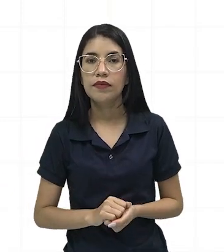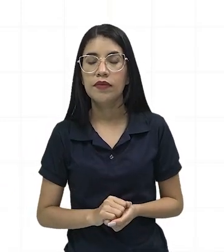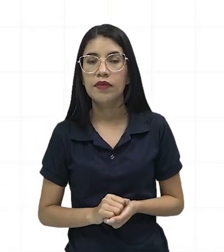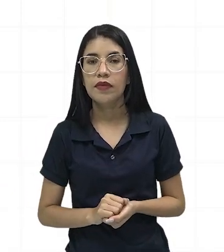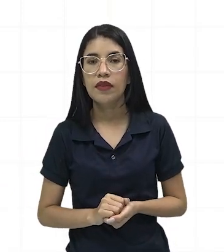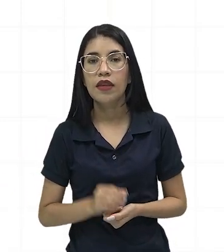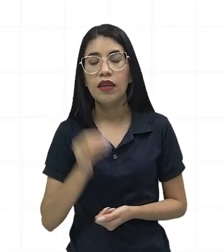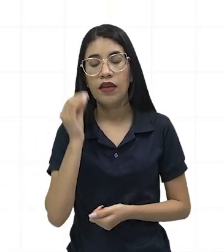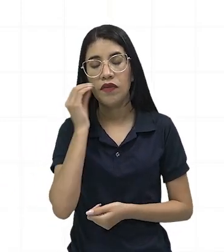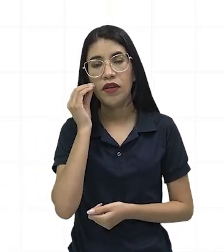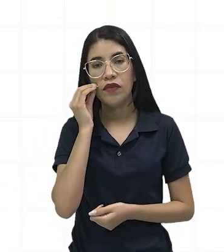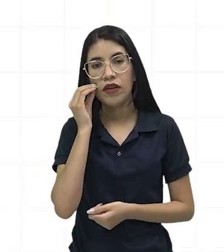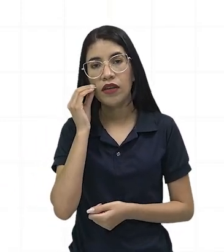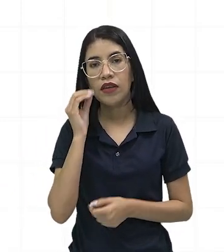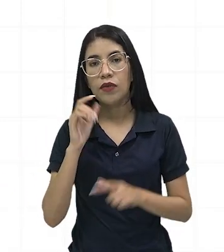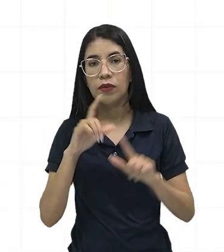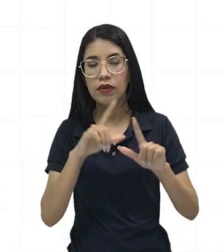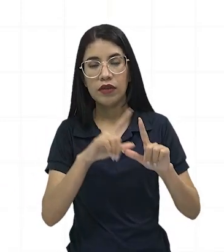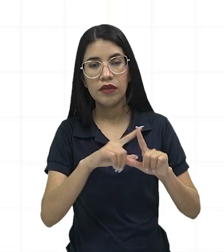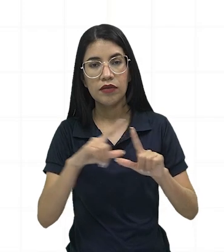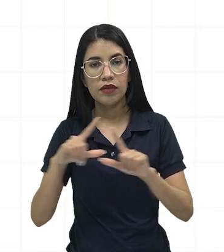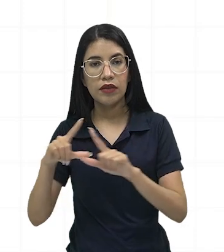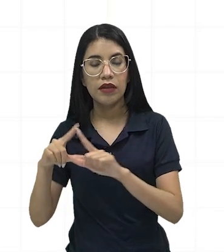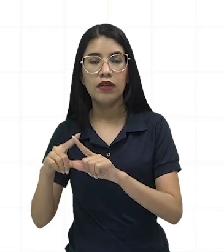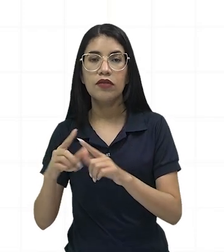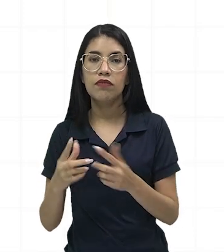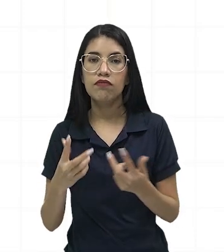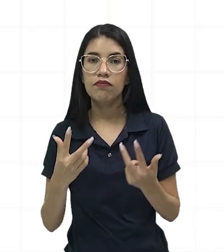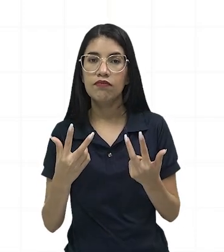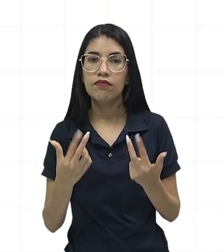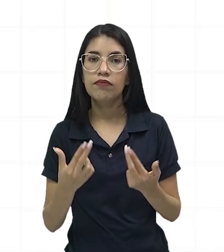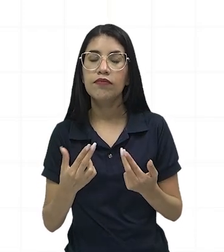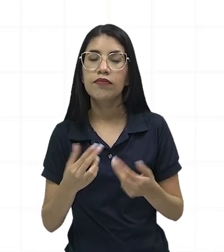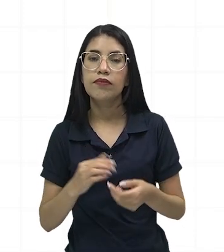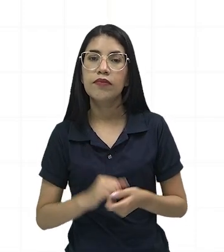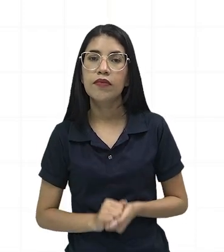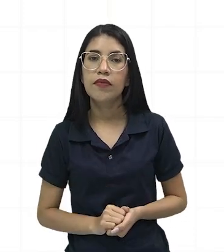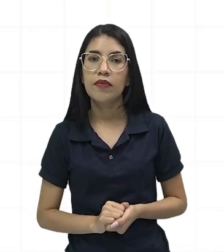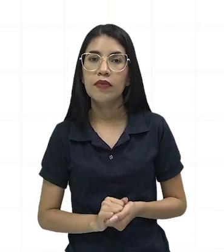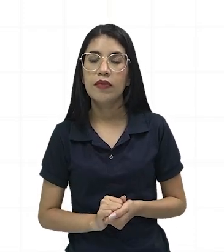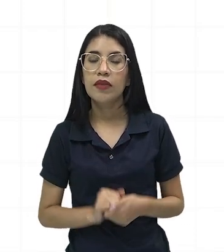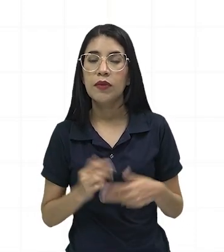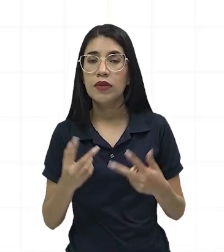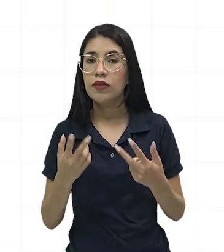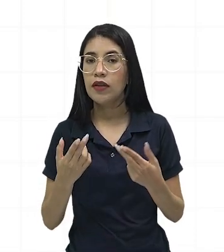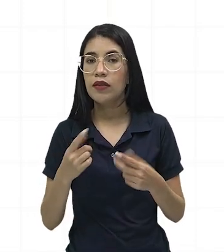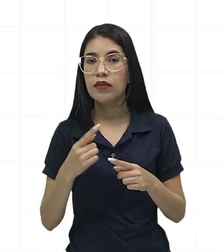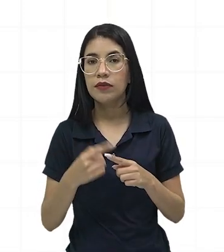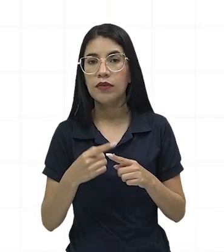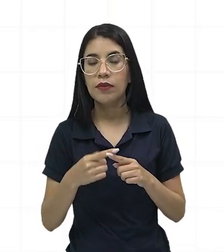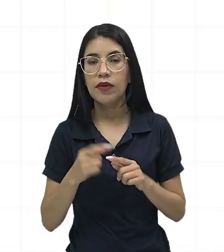vamos verificar que eles são iguais, são congruentes. E são congruentes por quê?